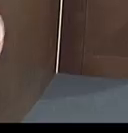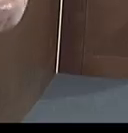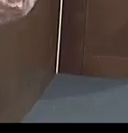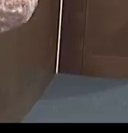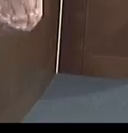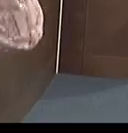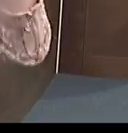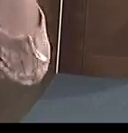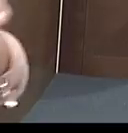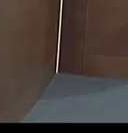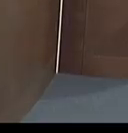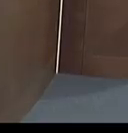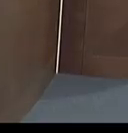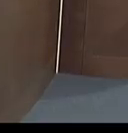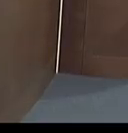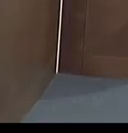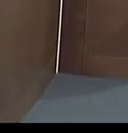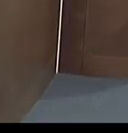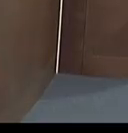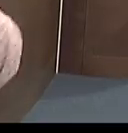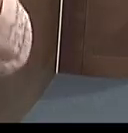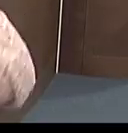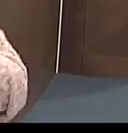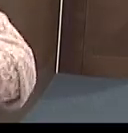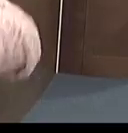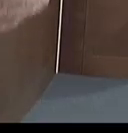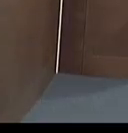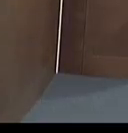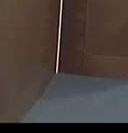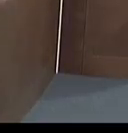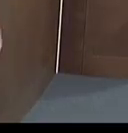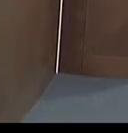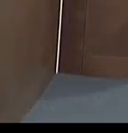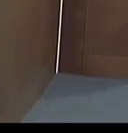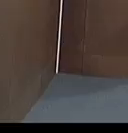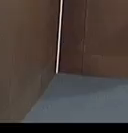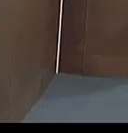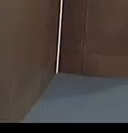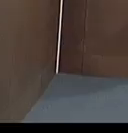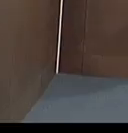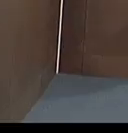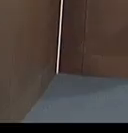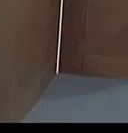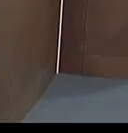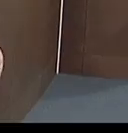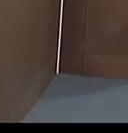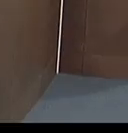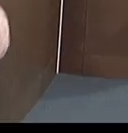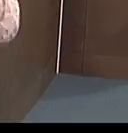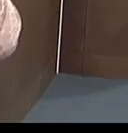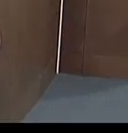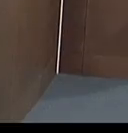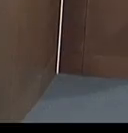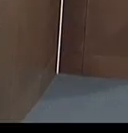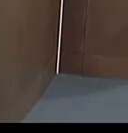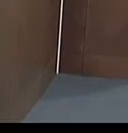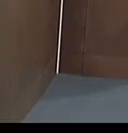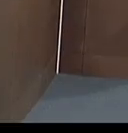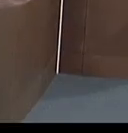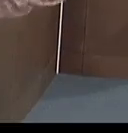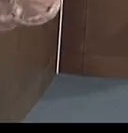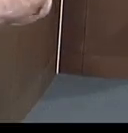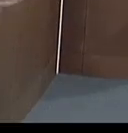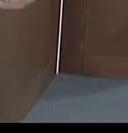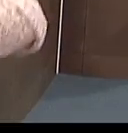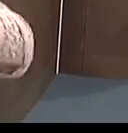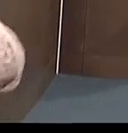sinais, ter um pouco de lazer, esporte, organizar viagens, reuniões, seminários.